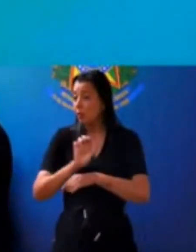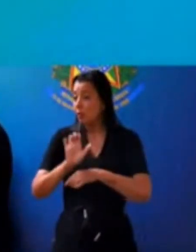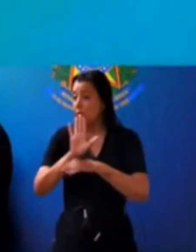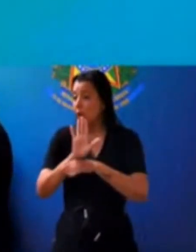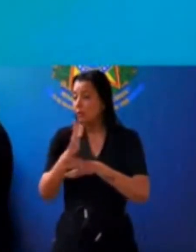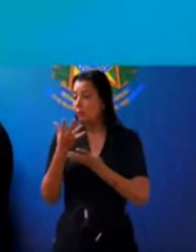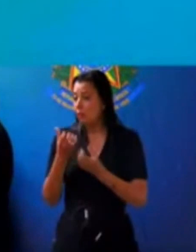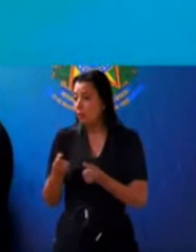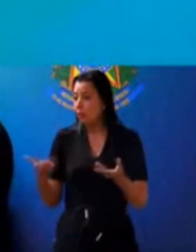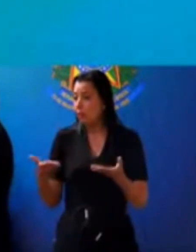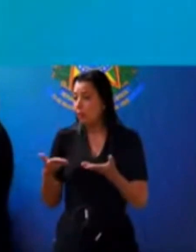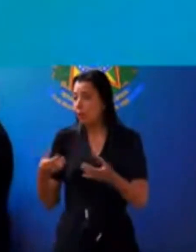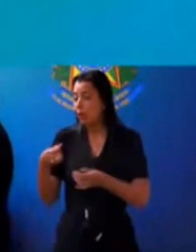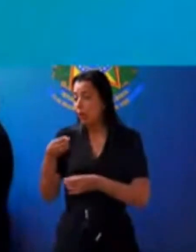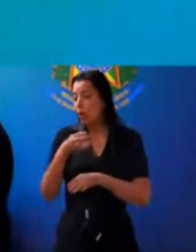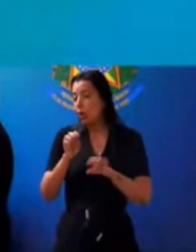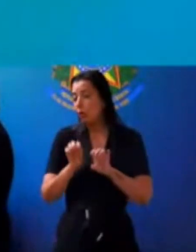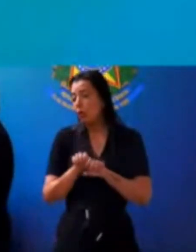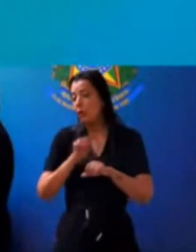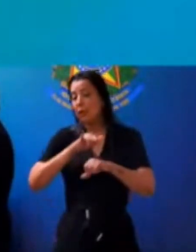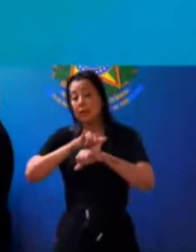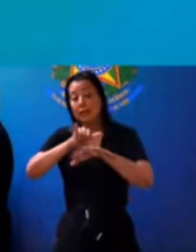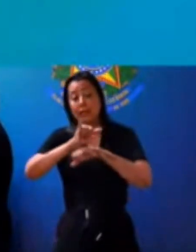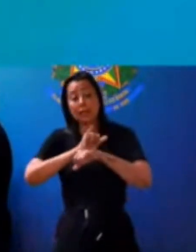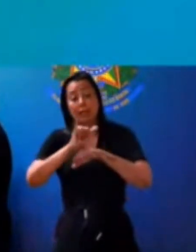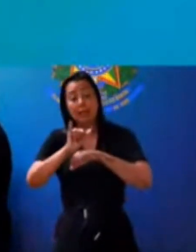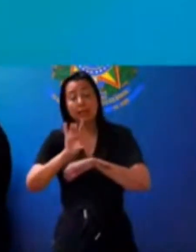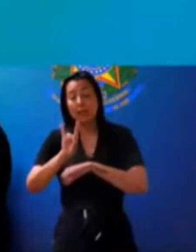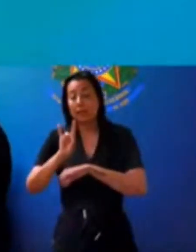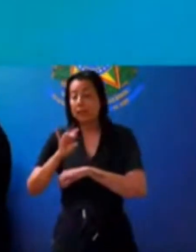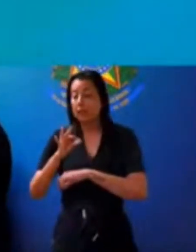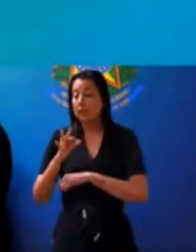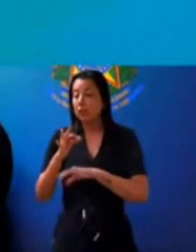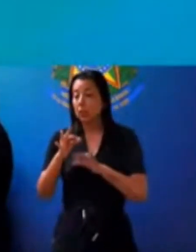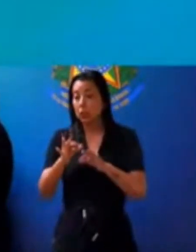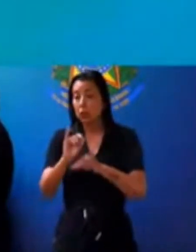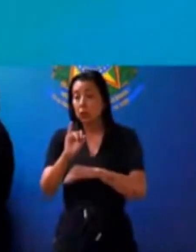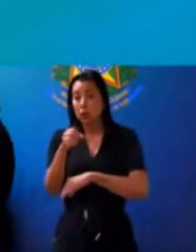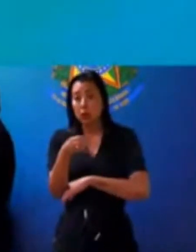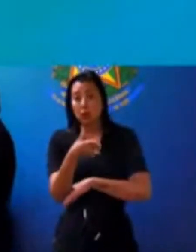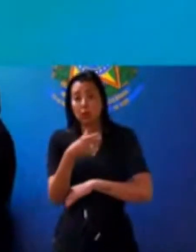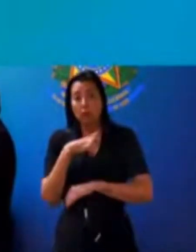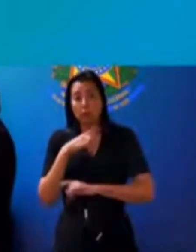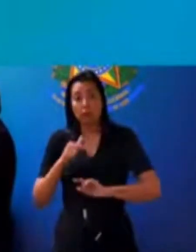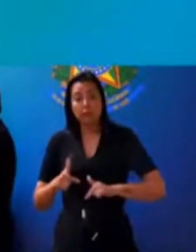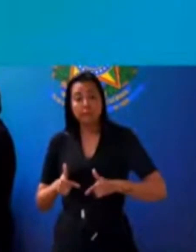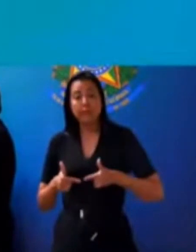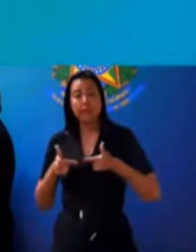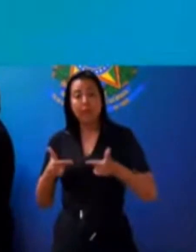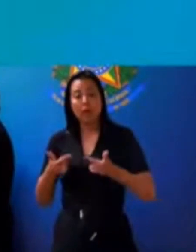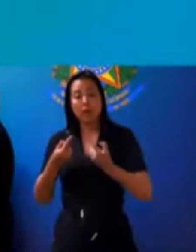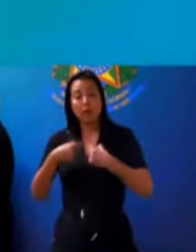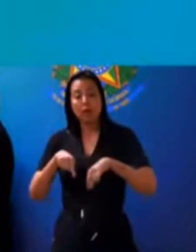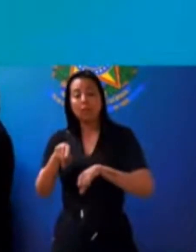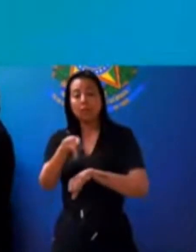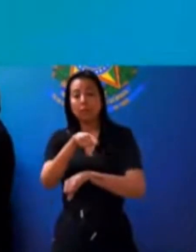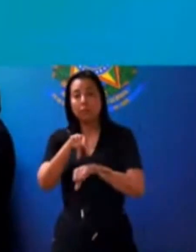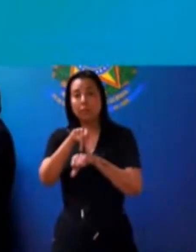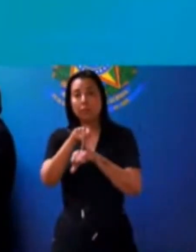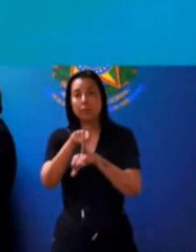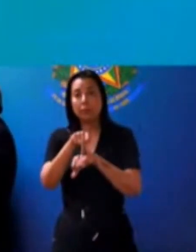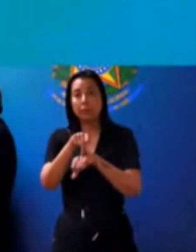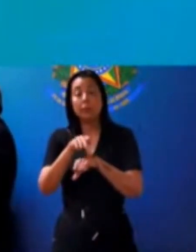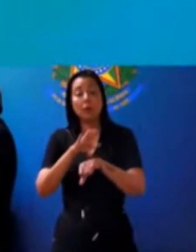vamos relançar uma nova estratégia Nacional de Ciência Tecnologia e inovação que em frente e supere os grandes desafios do país